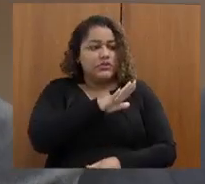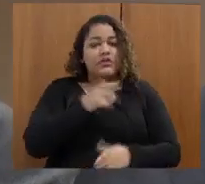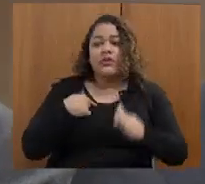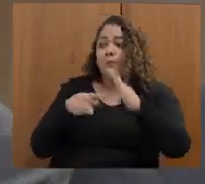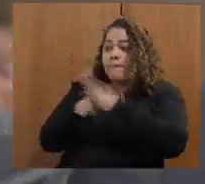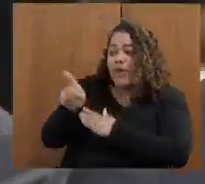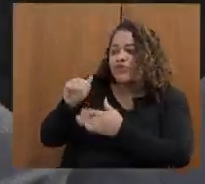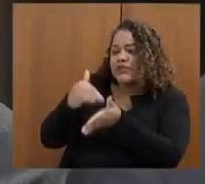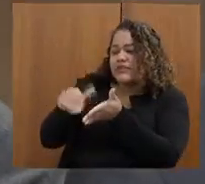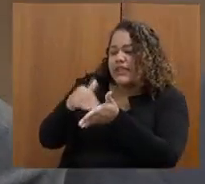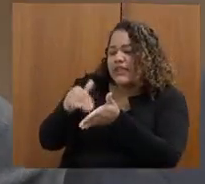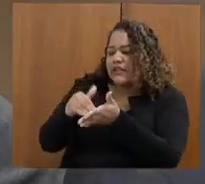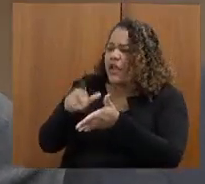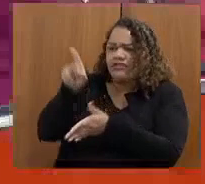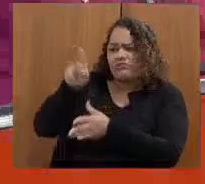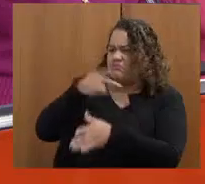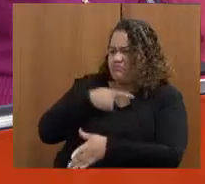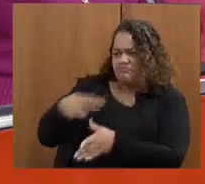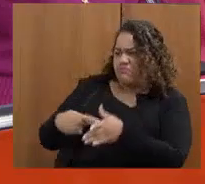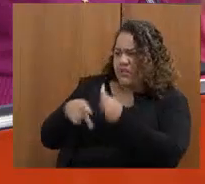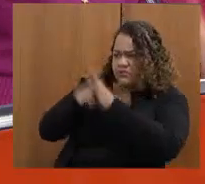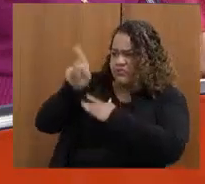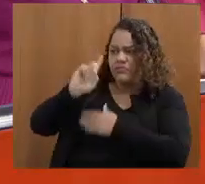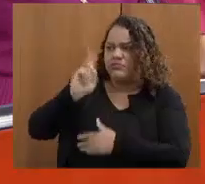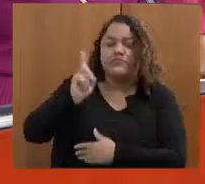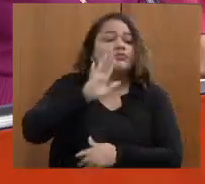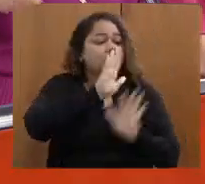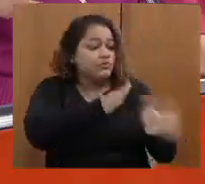eu tô conversando com você